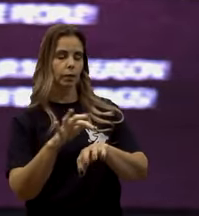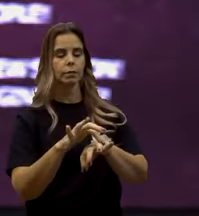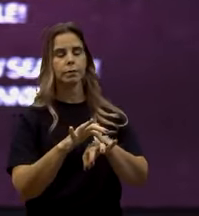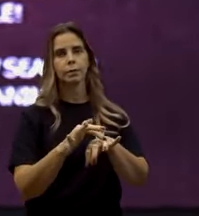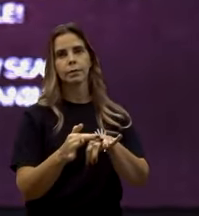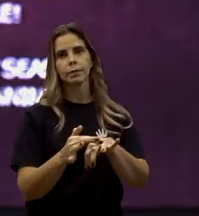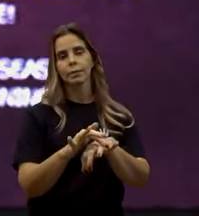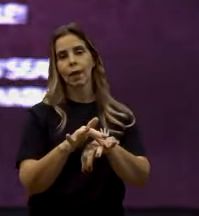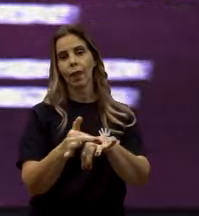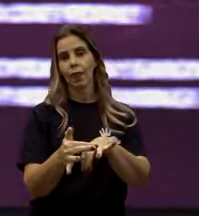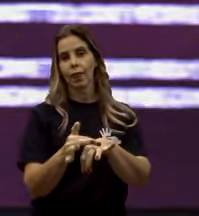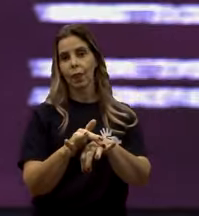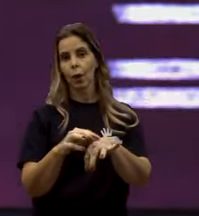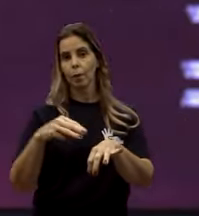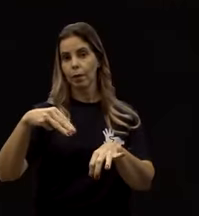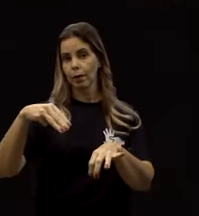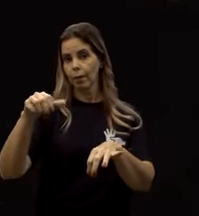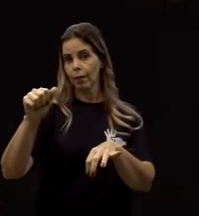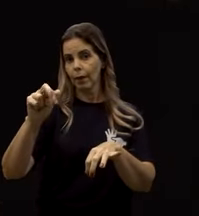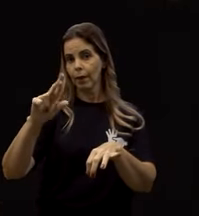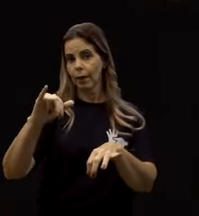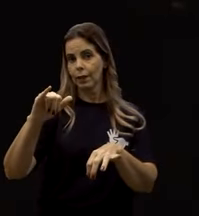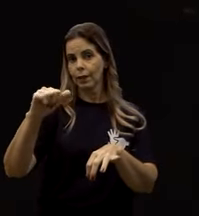dizer não para isso aqui é ruim